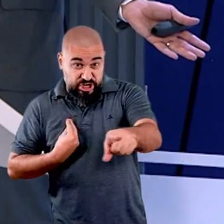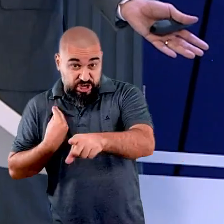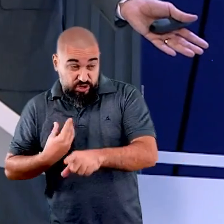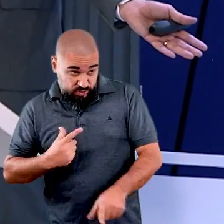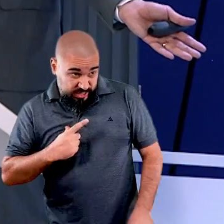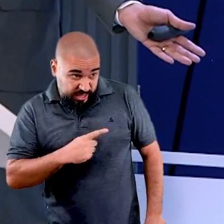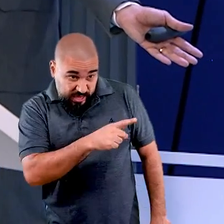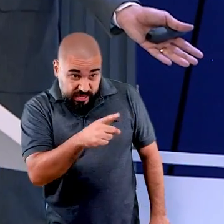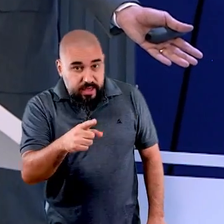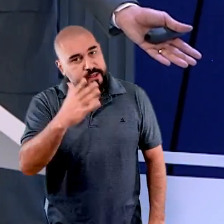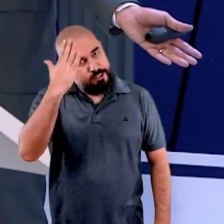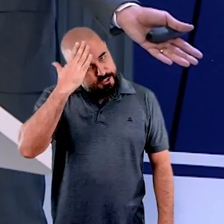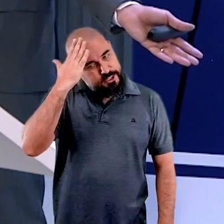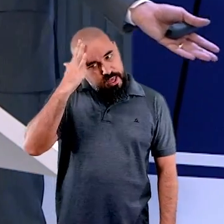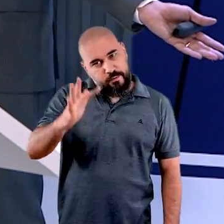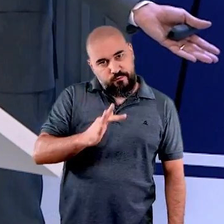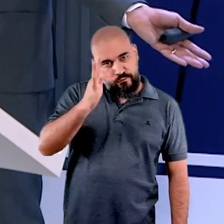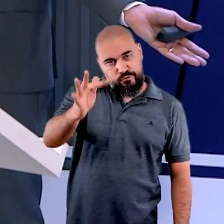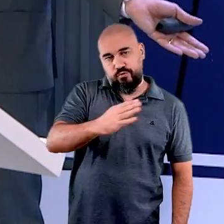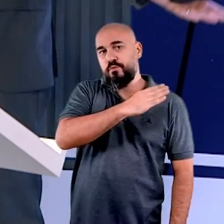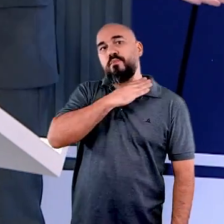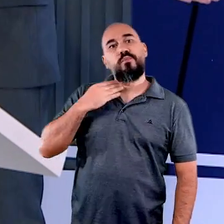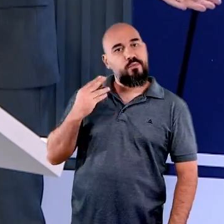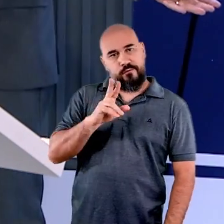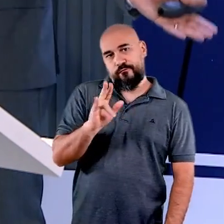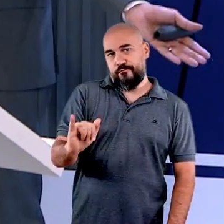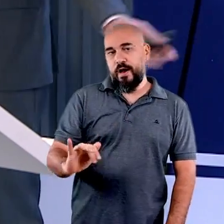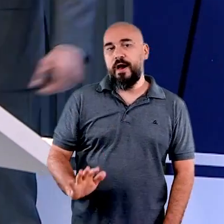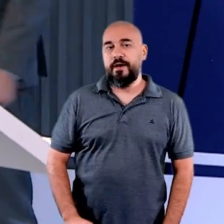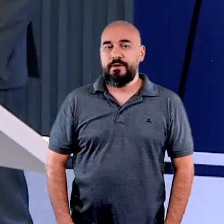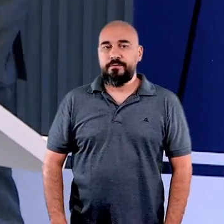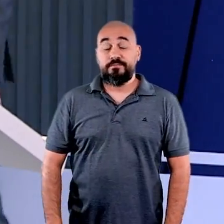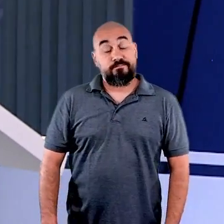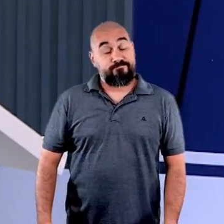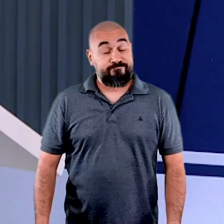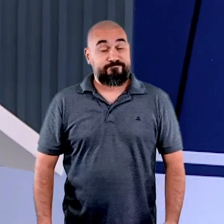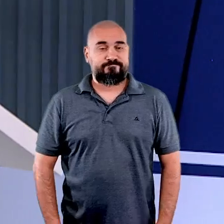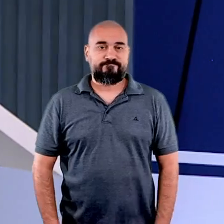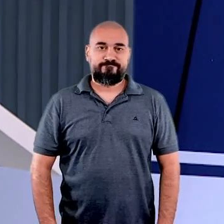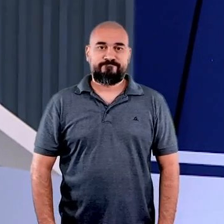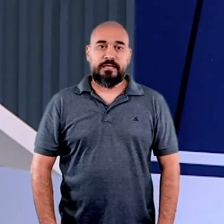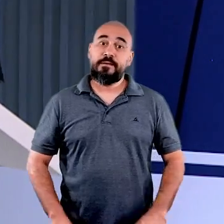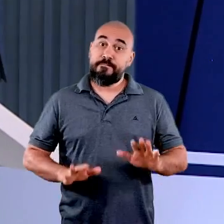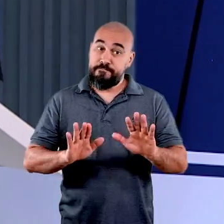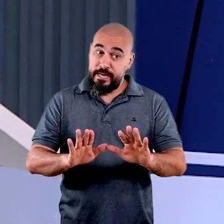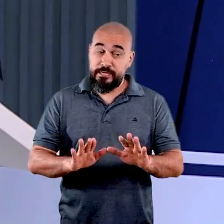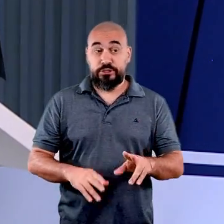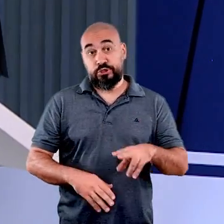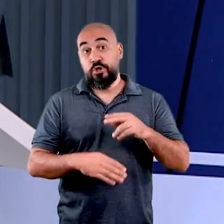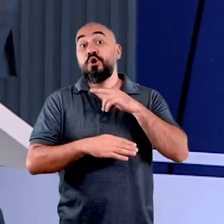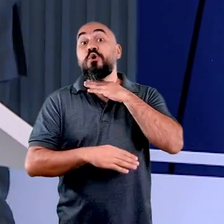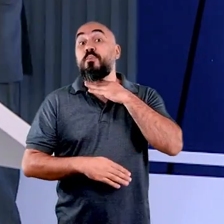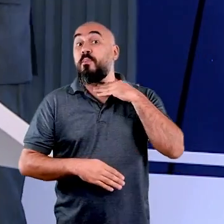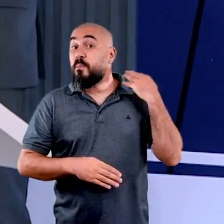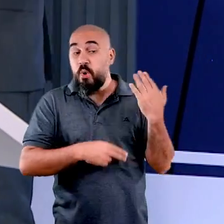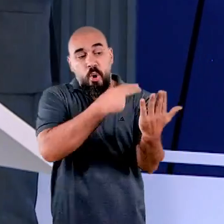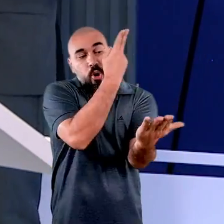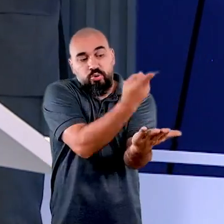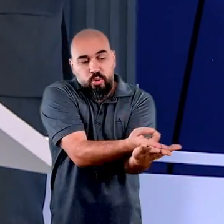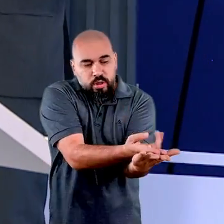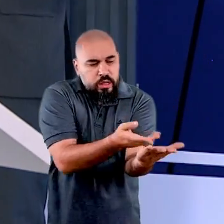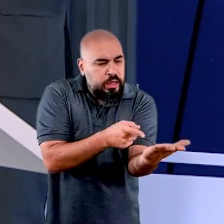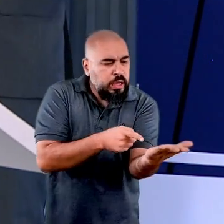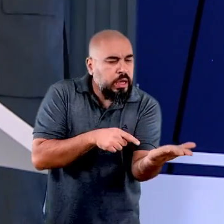Não preciso nem comentar nada, né? Sabemos que essa é a nossa condição. Mas os mortos não